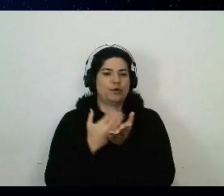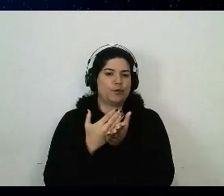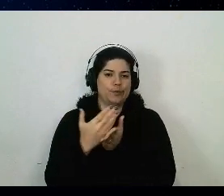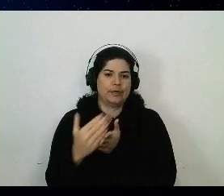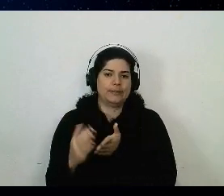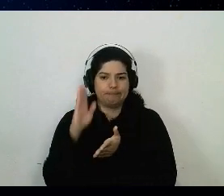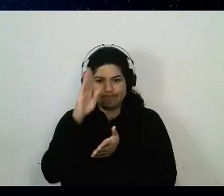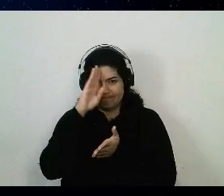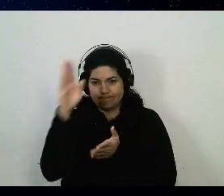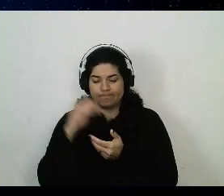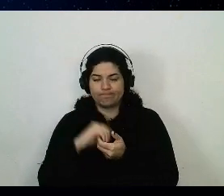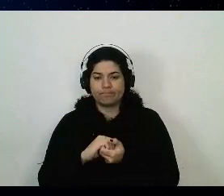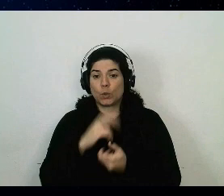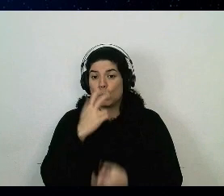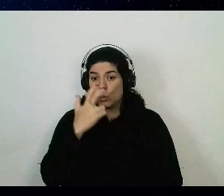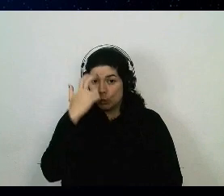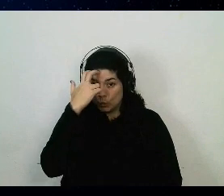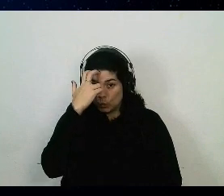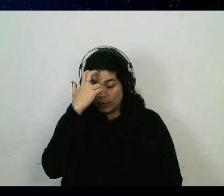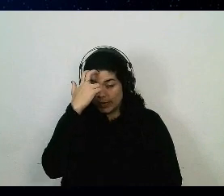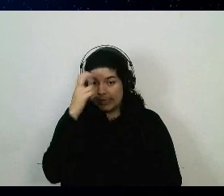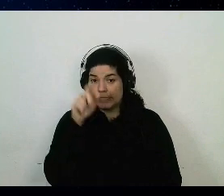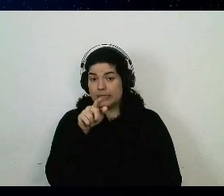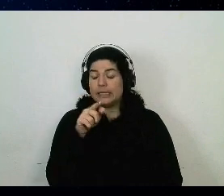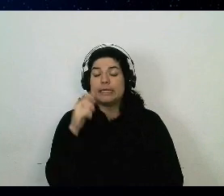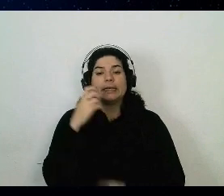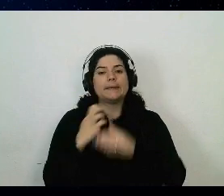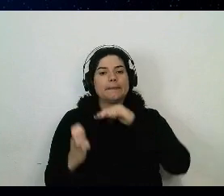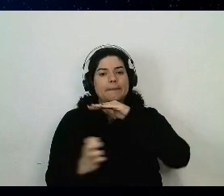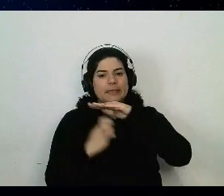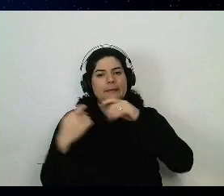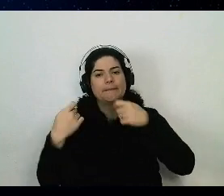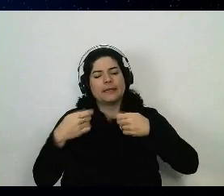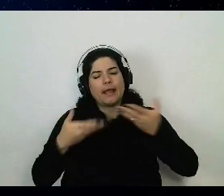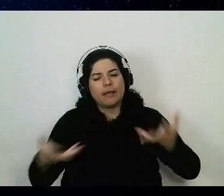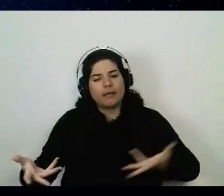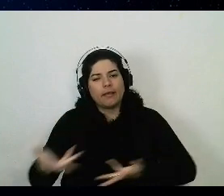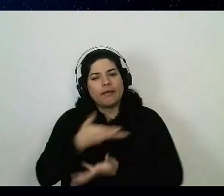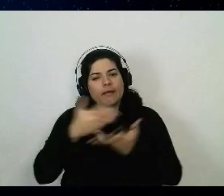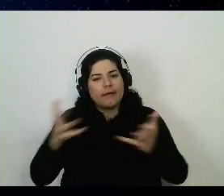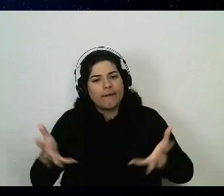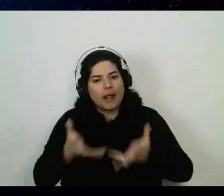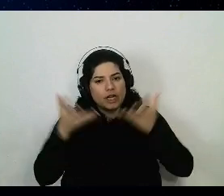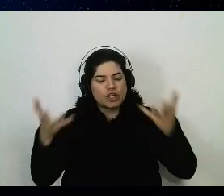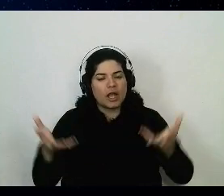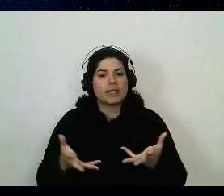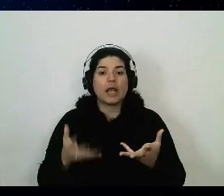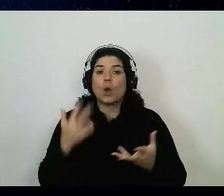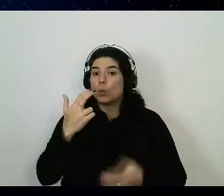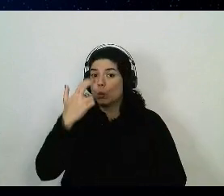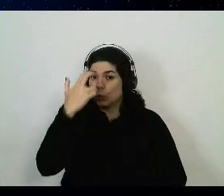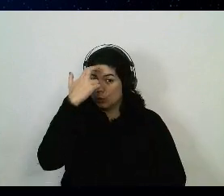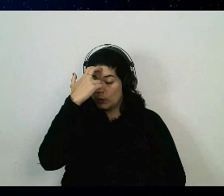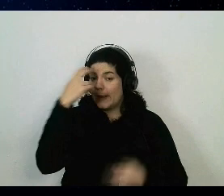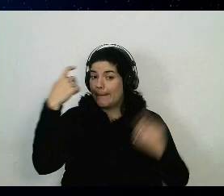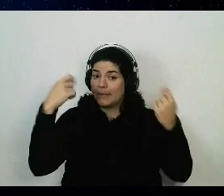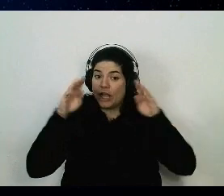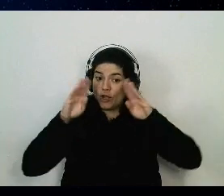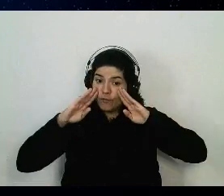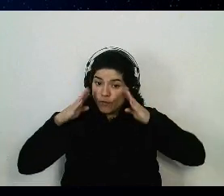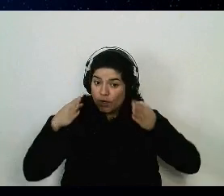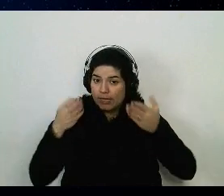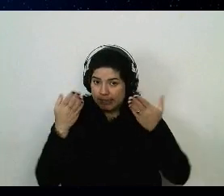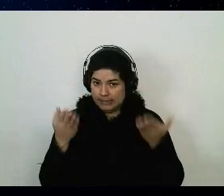Cultura. Toda empresa, ela precisa estar engajada, né? A cultura, ela deve estar, sim, com foco no cliente.